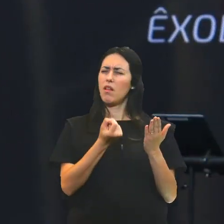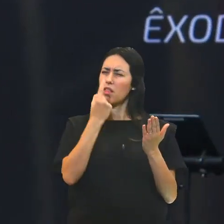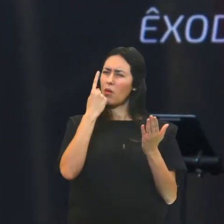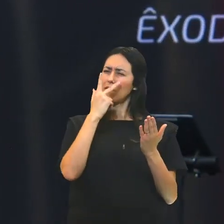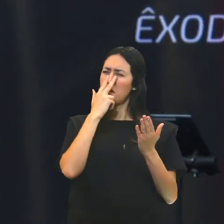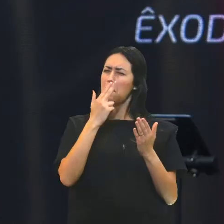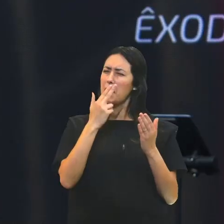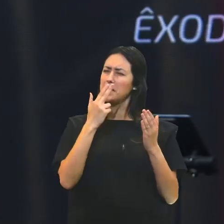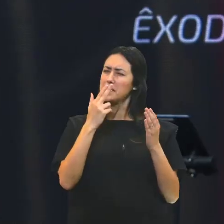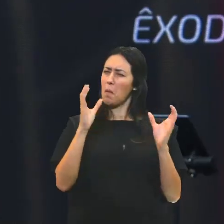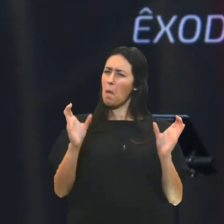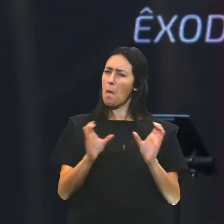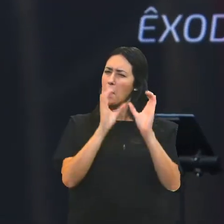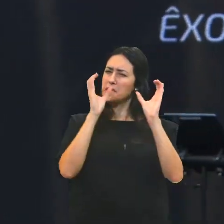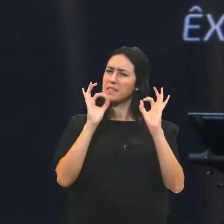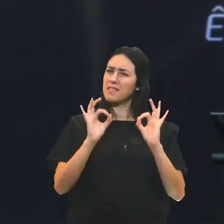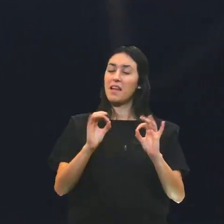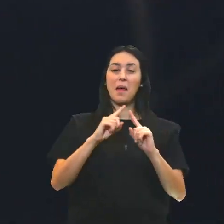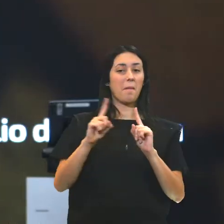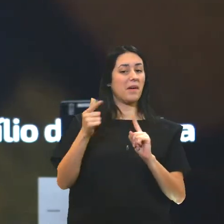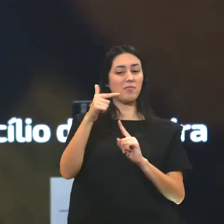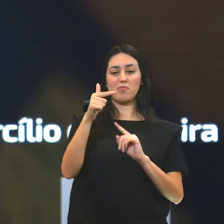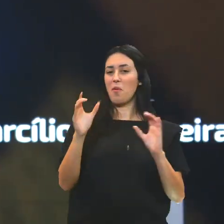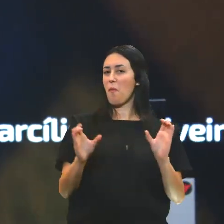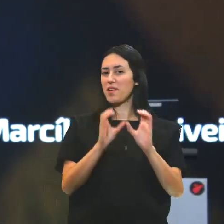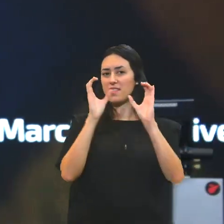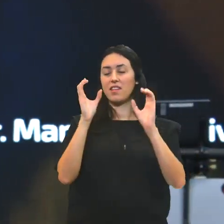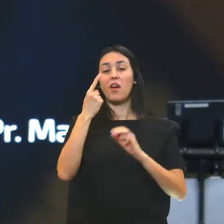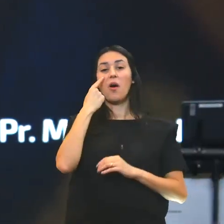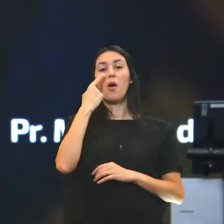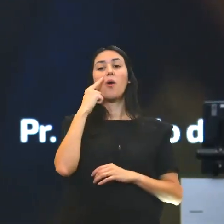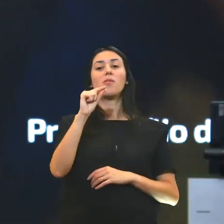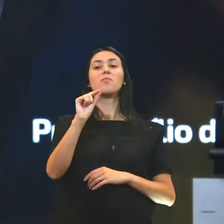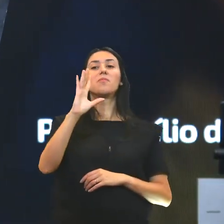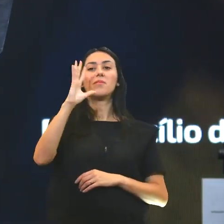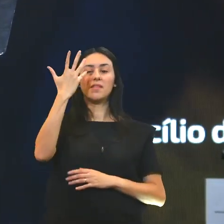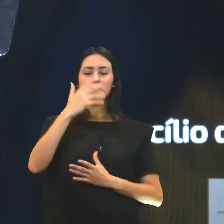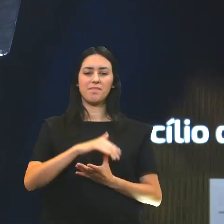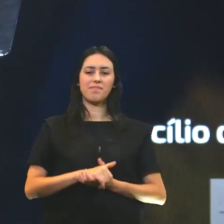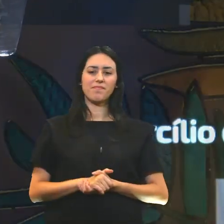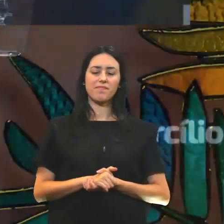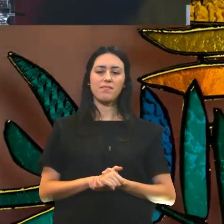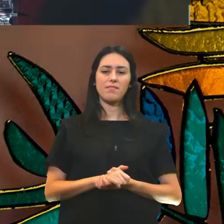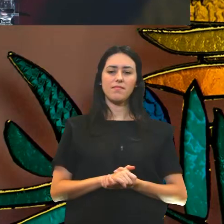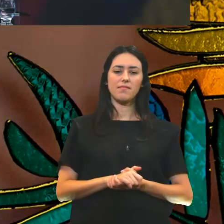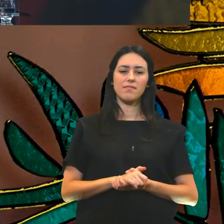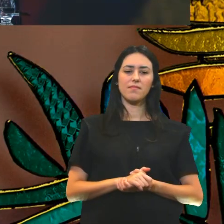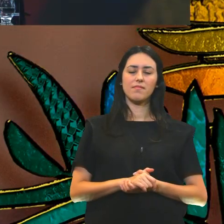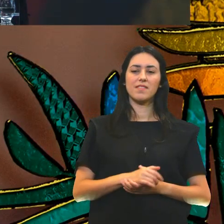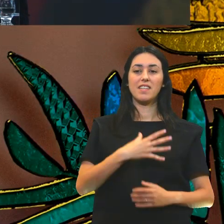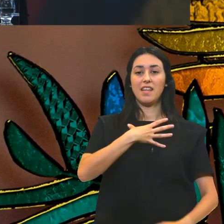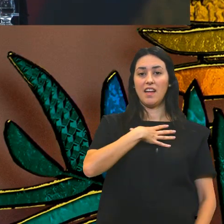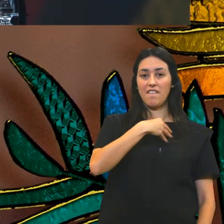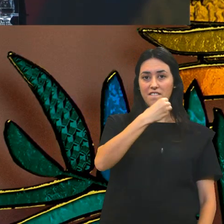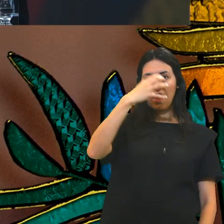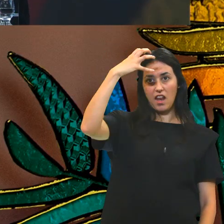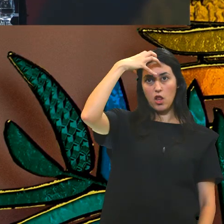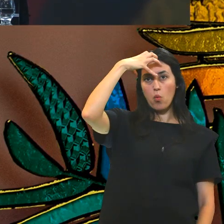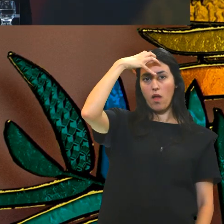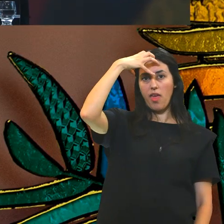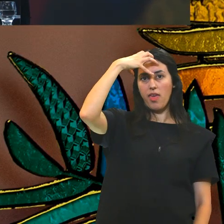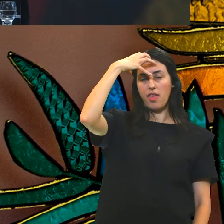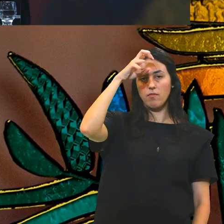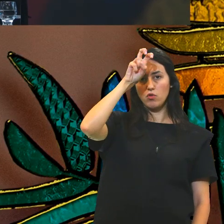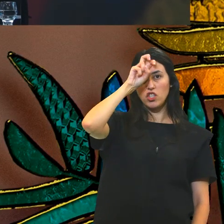Para Deus não tem coincidências. Olha só o que acontece. A filha do rei do Egito foi até o rio e